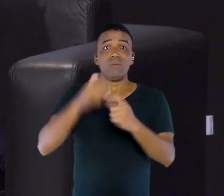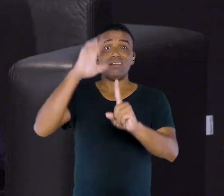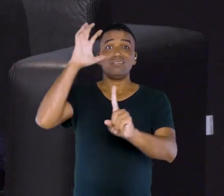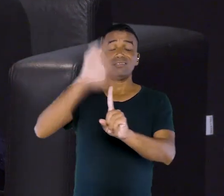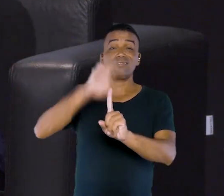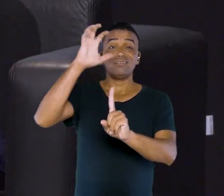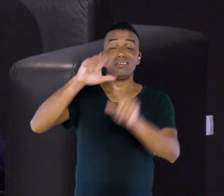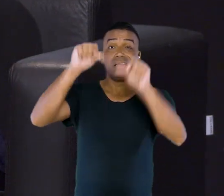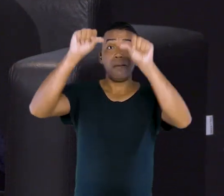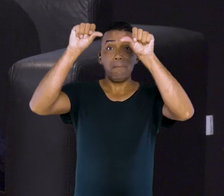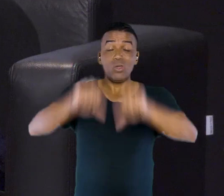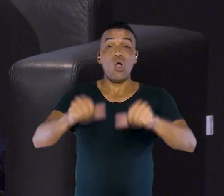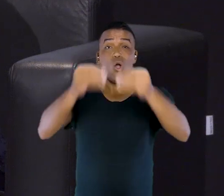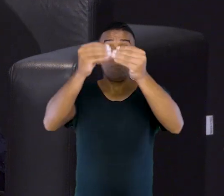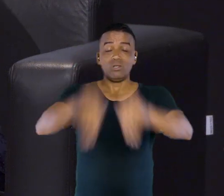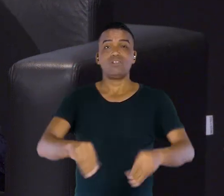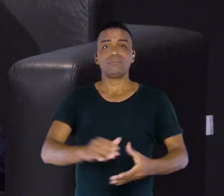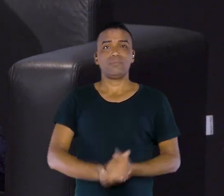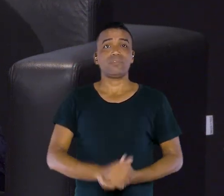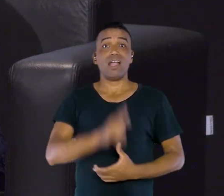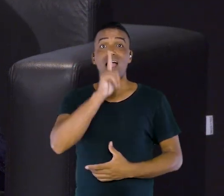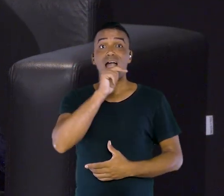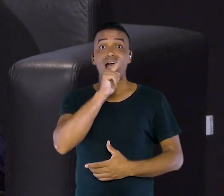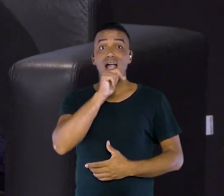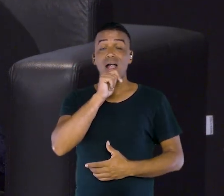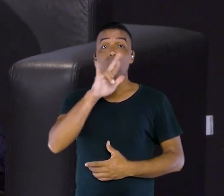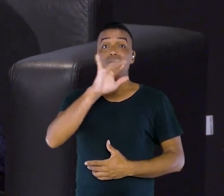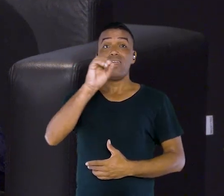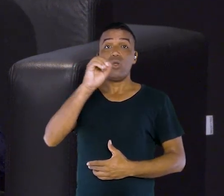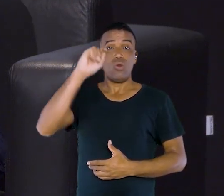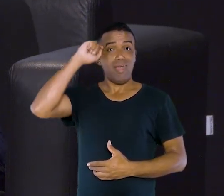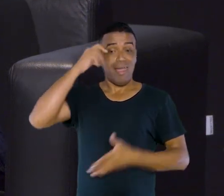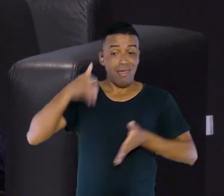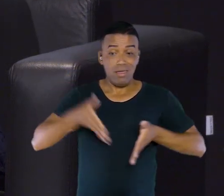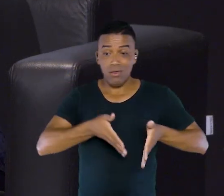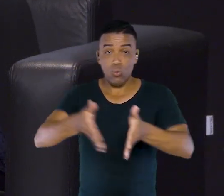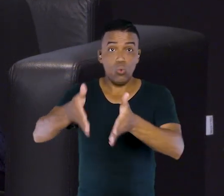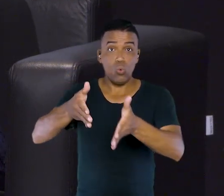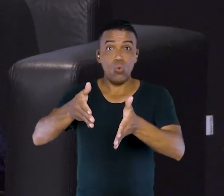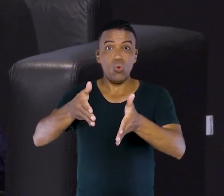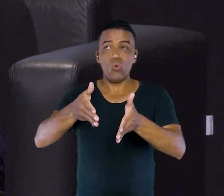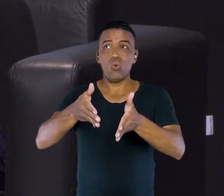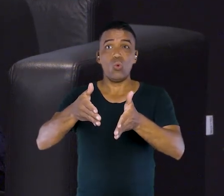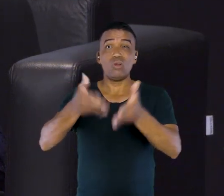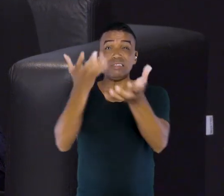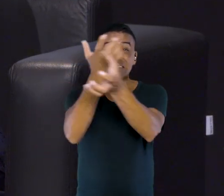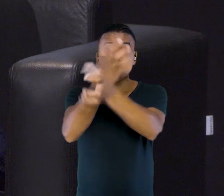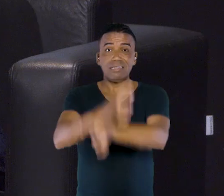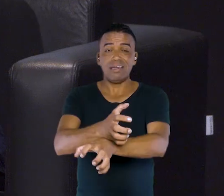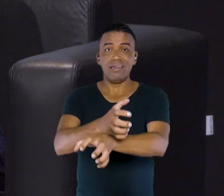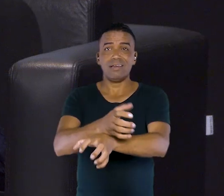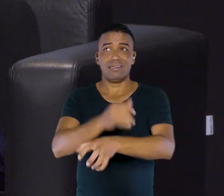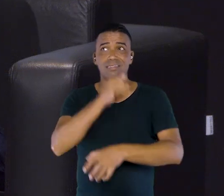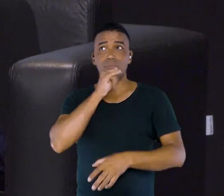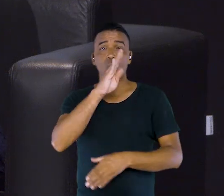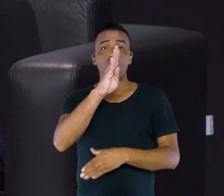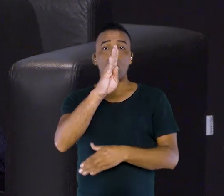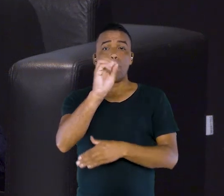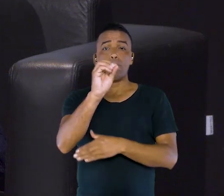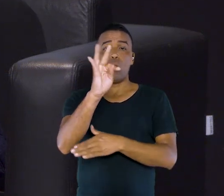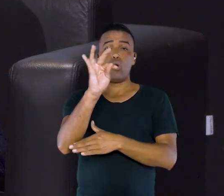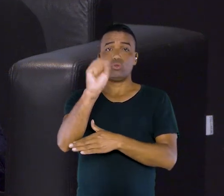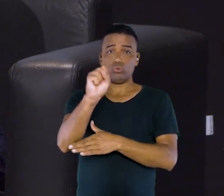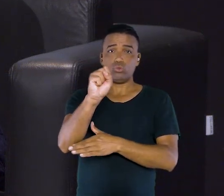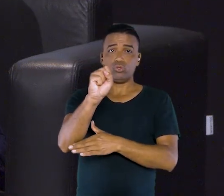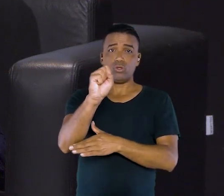Mas, pelo menos, no Rio Negro, lá teve uma seca, mas não chegou a esse ponto de ter botos mortos,